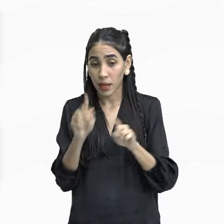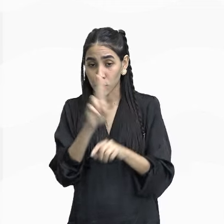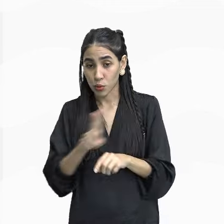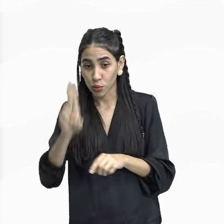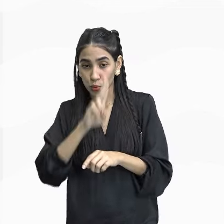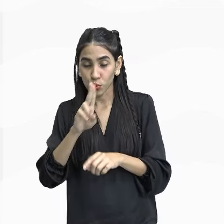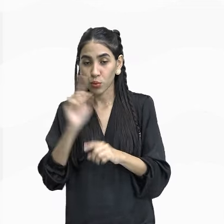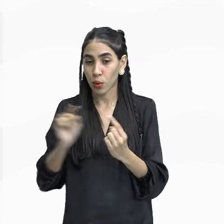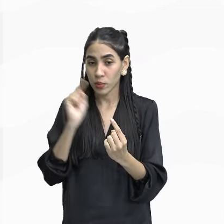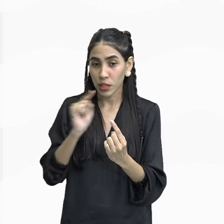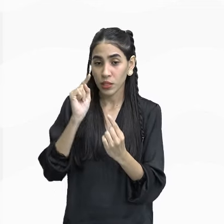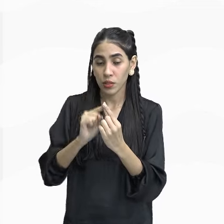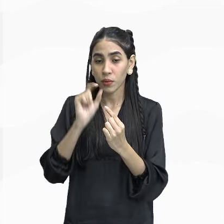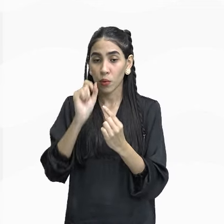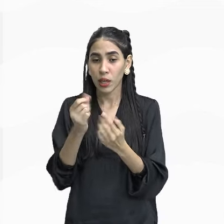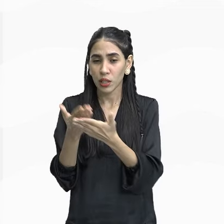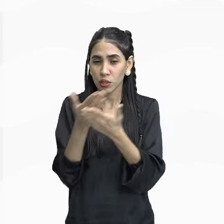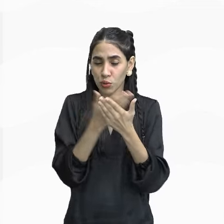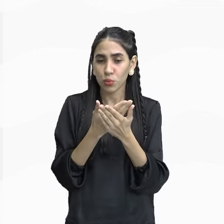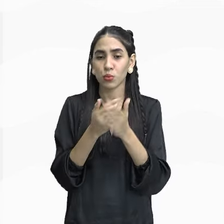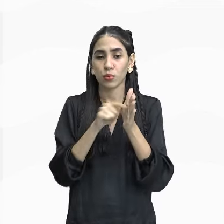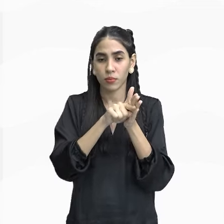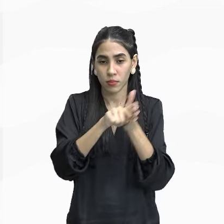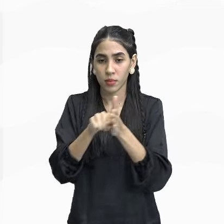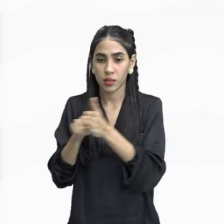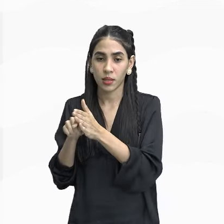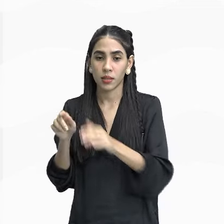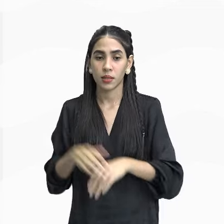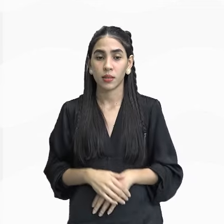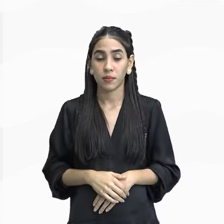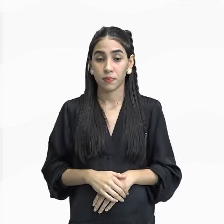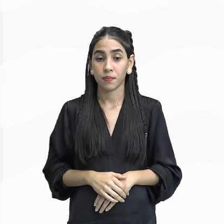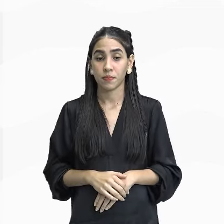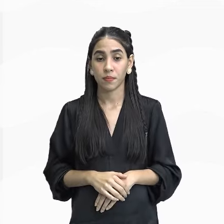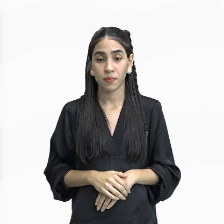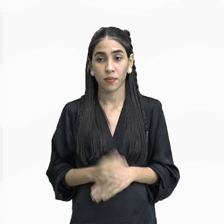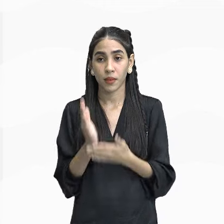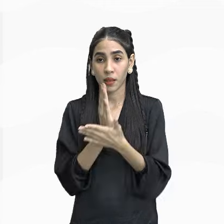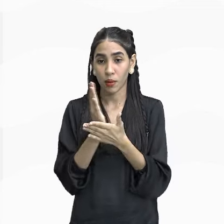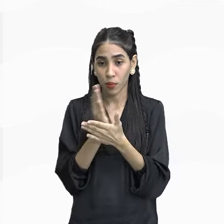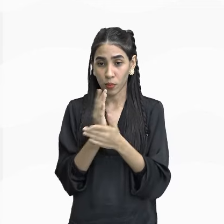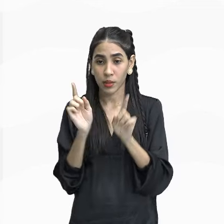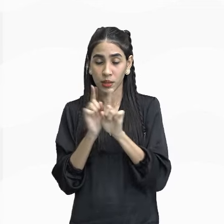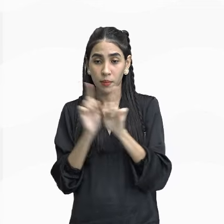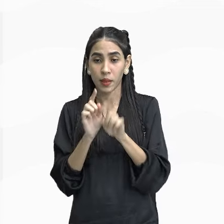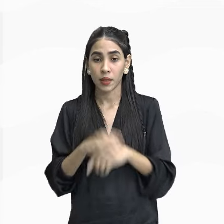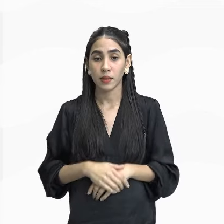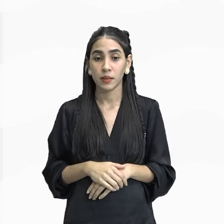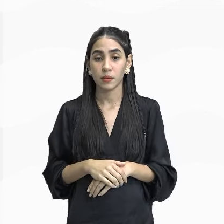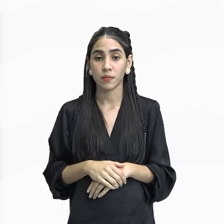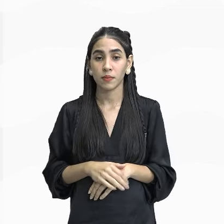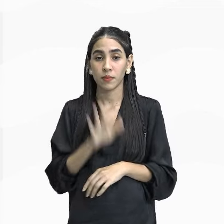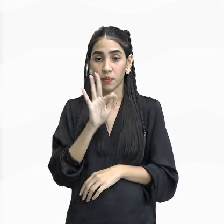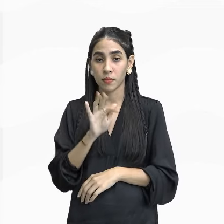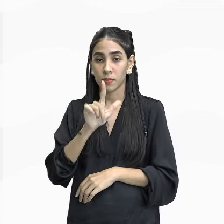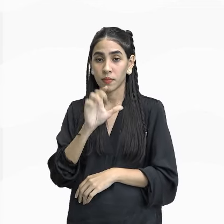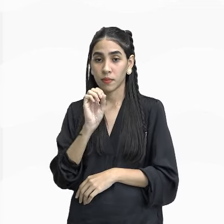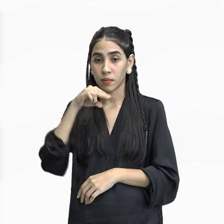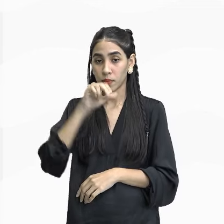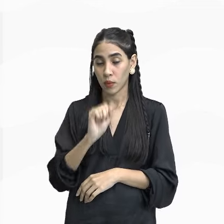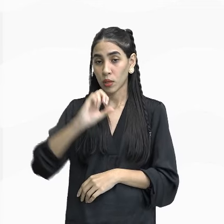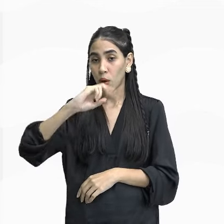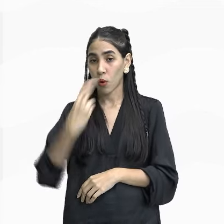recursos florestais e também para a pesquisa. E vejam bem, algumas dessas flonas ou